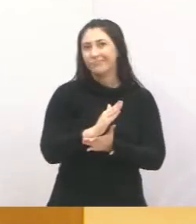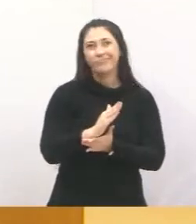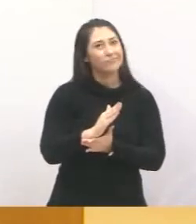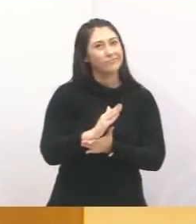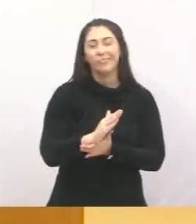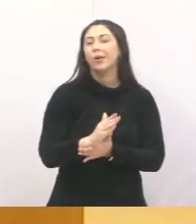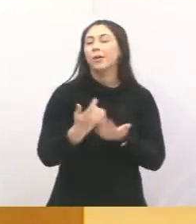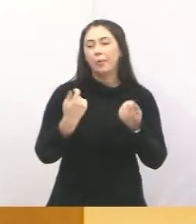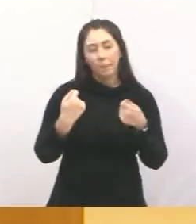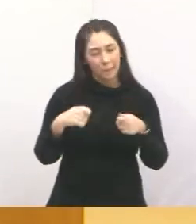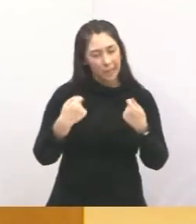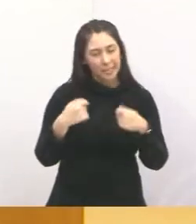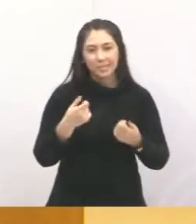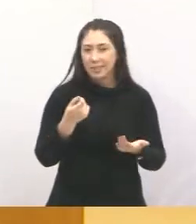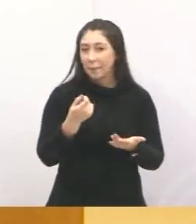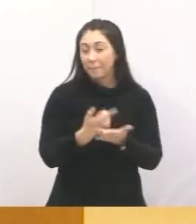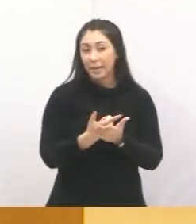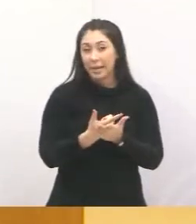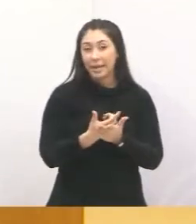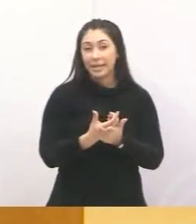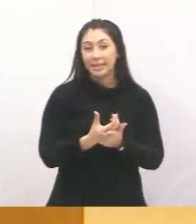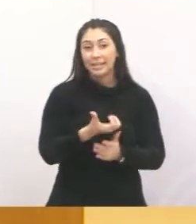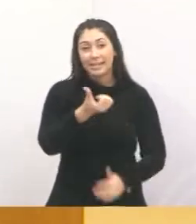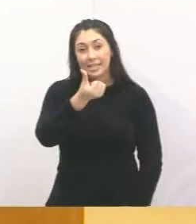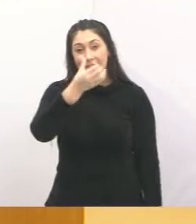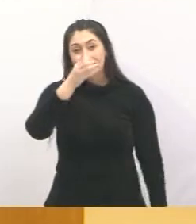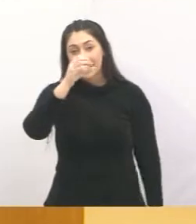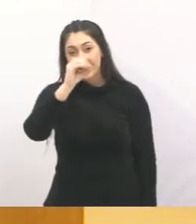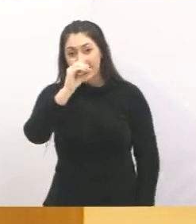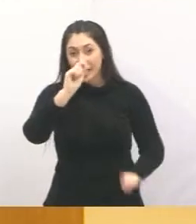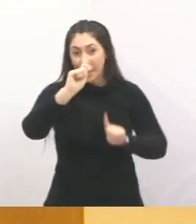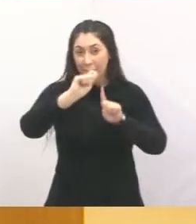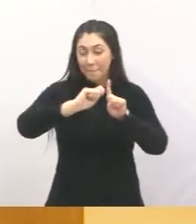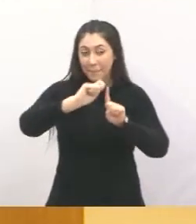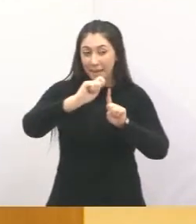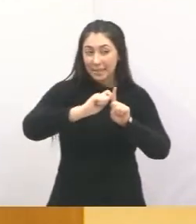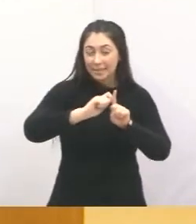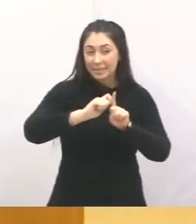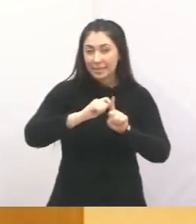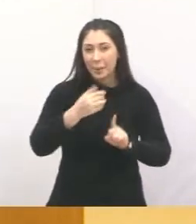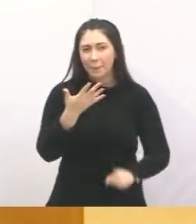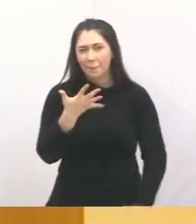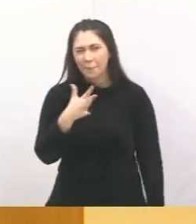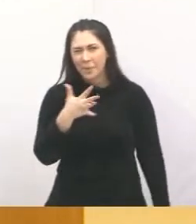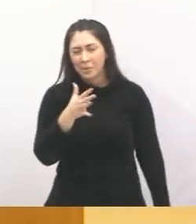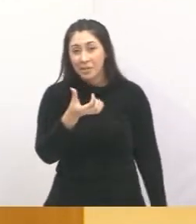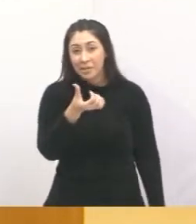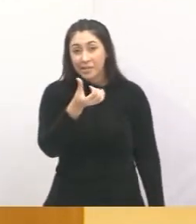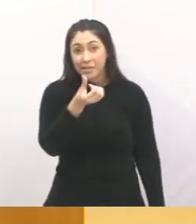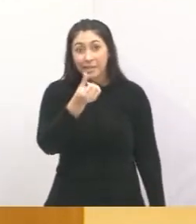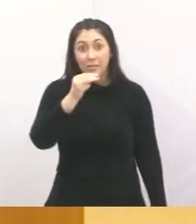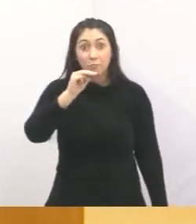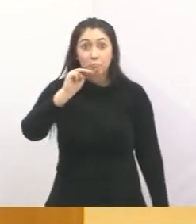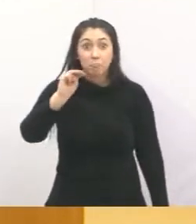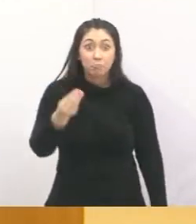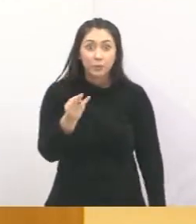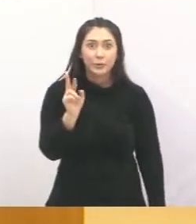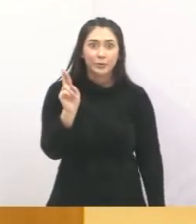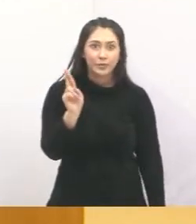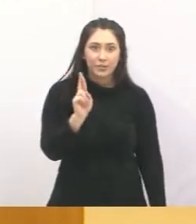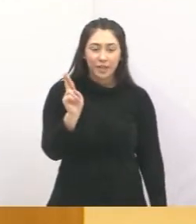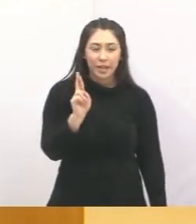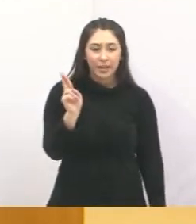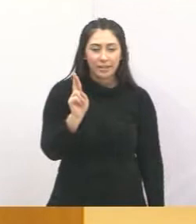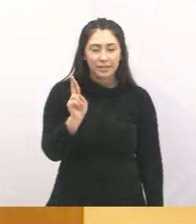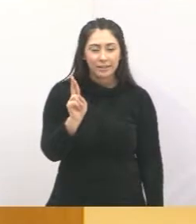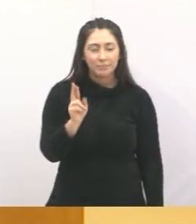ser paga em 60 vezes, chegando a um valor próximo de 6 milhões.